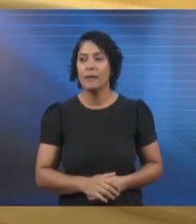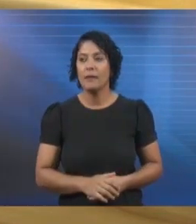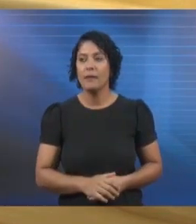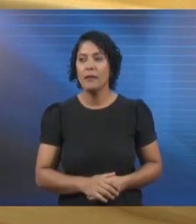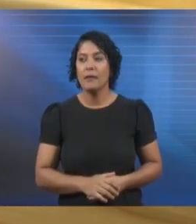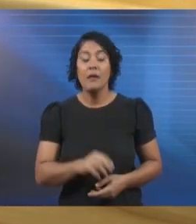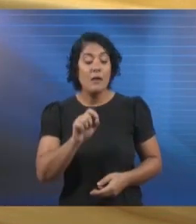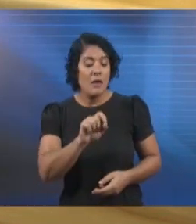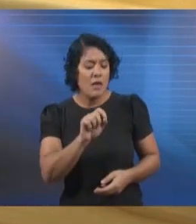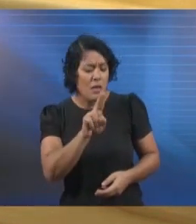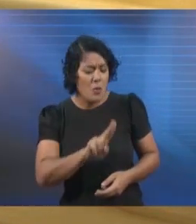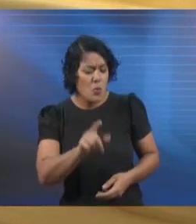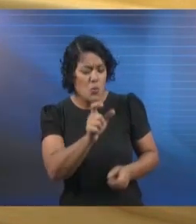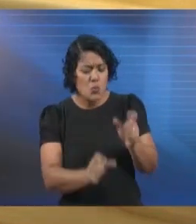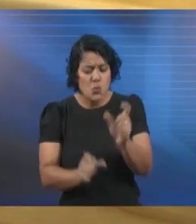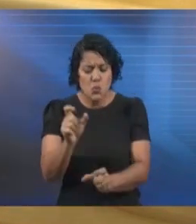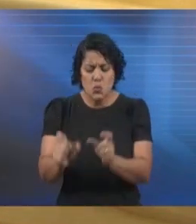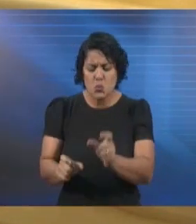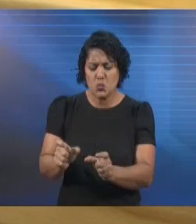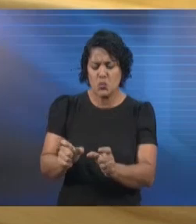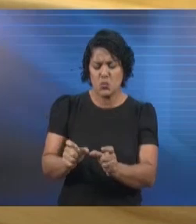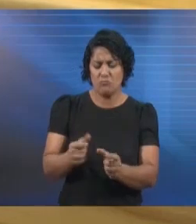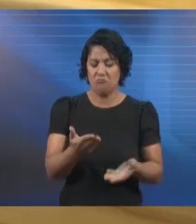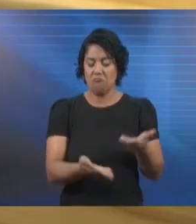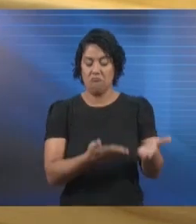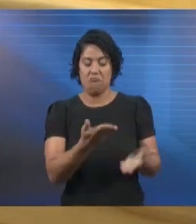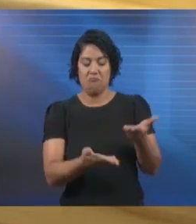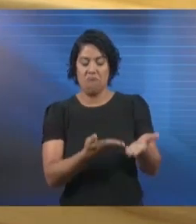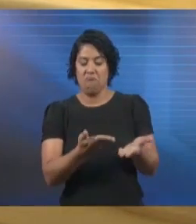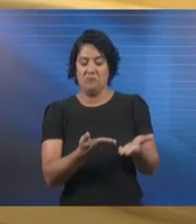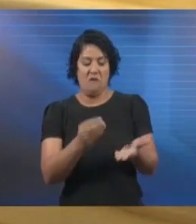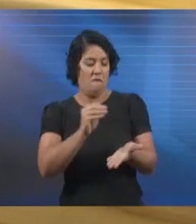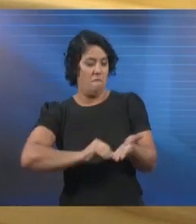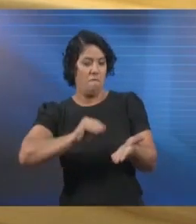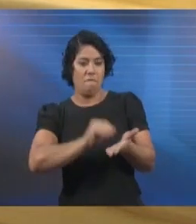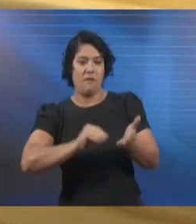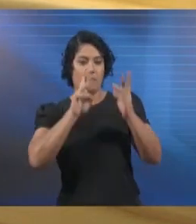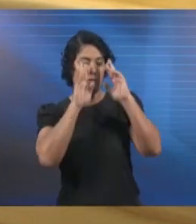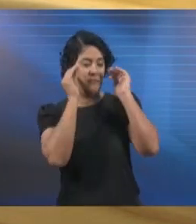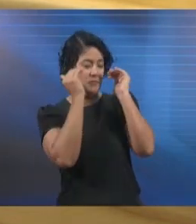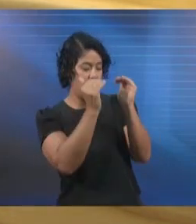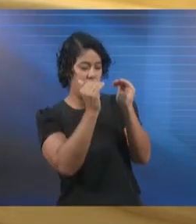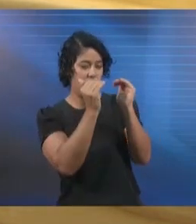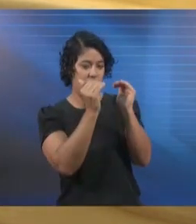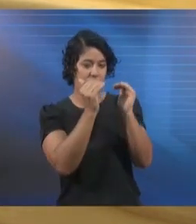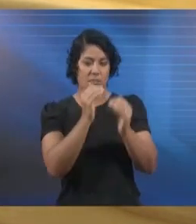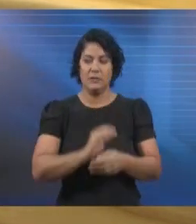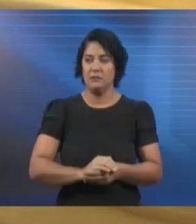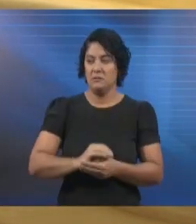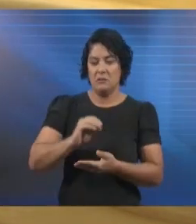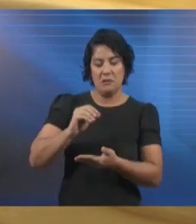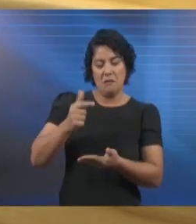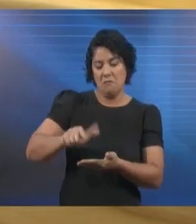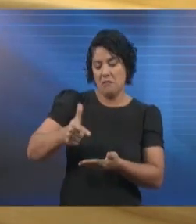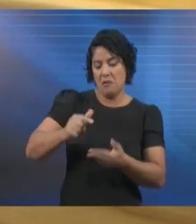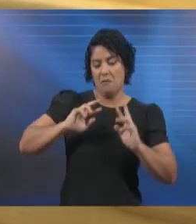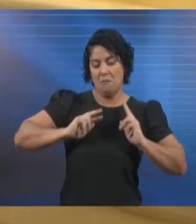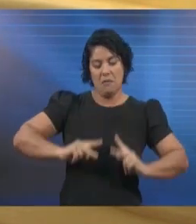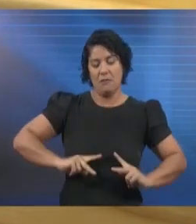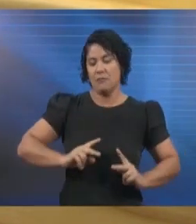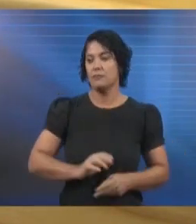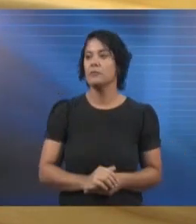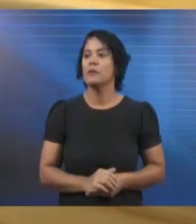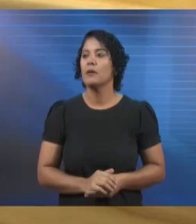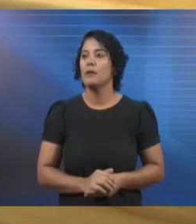usuários estão sendo tratados de forma desrespeitosa e desumana frequentemente enfrentando